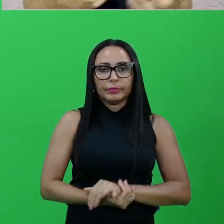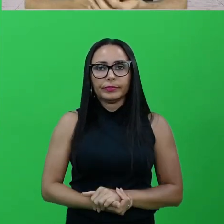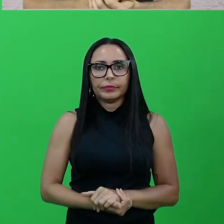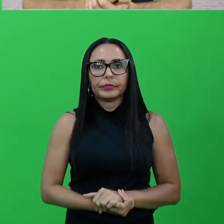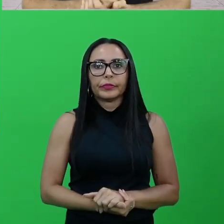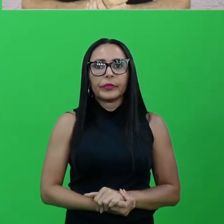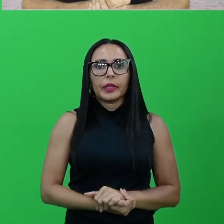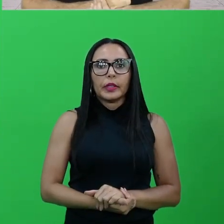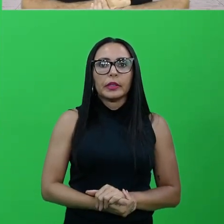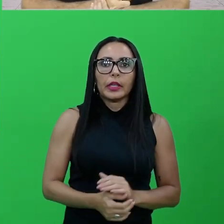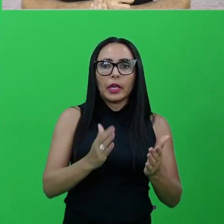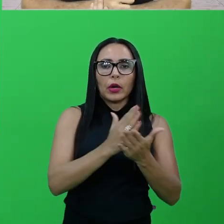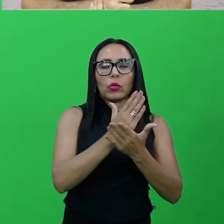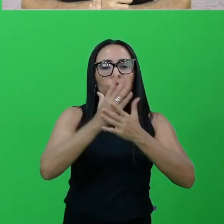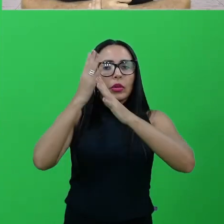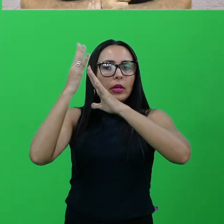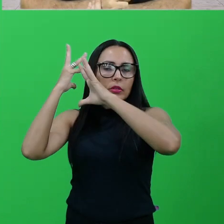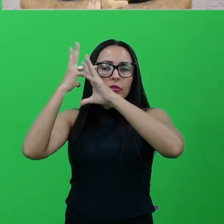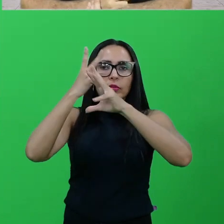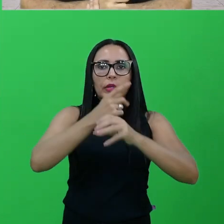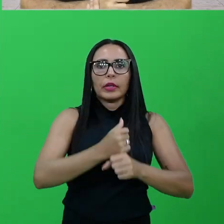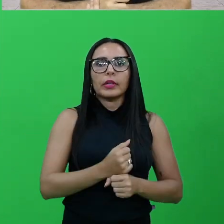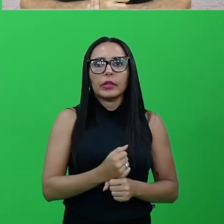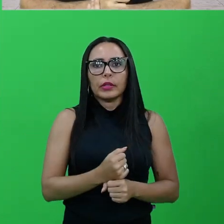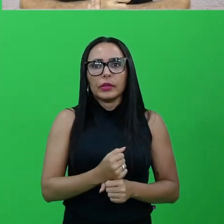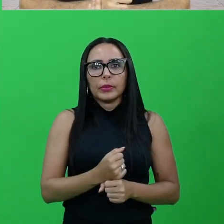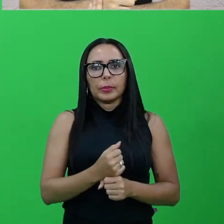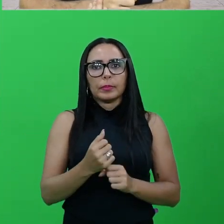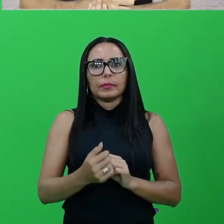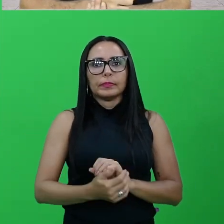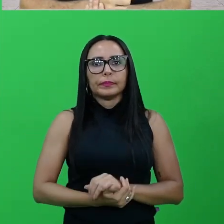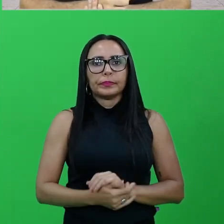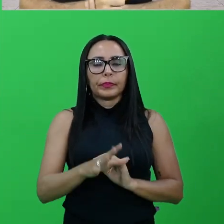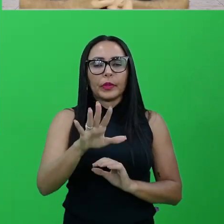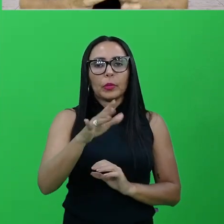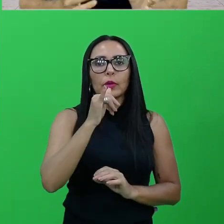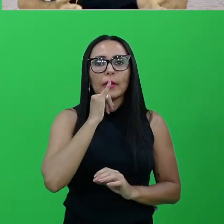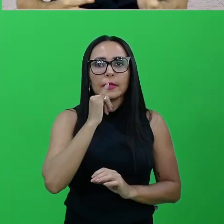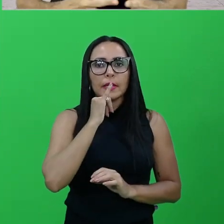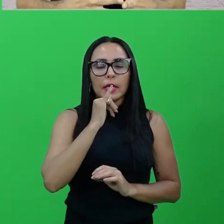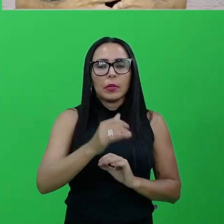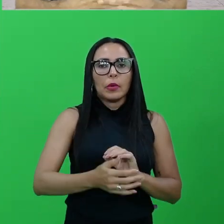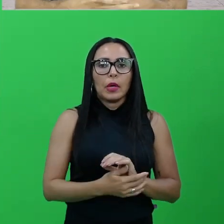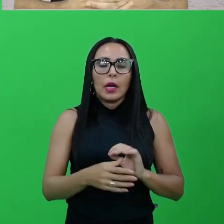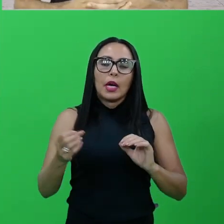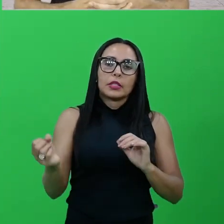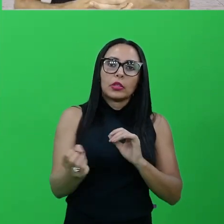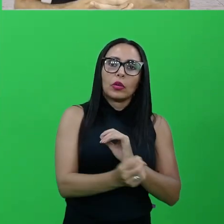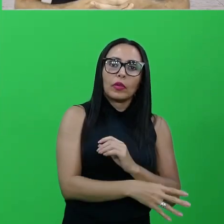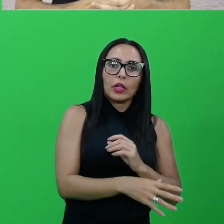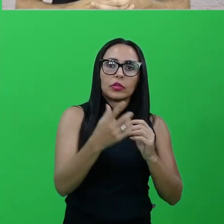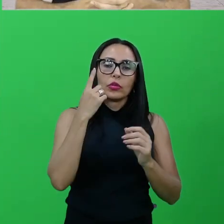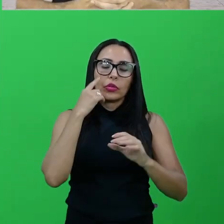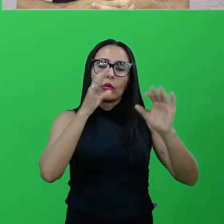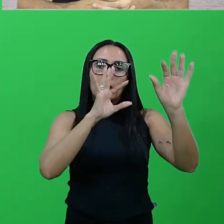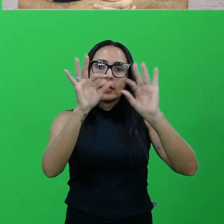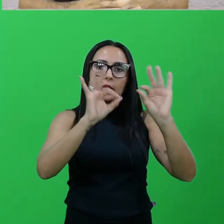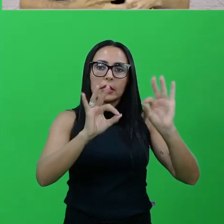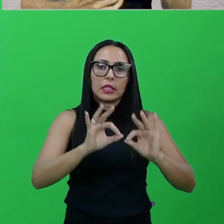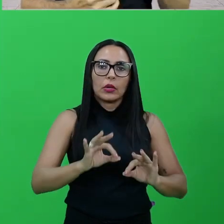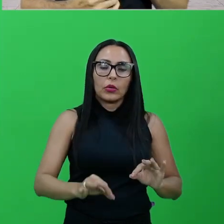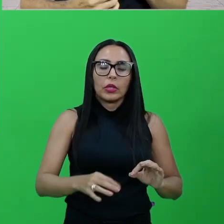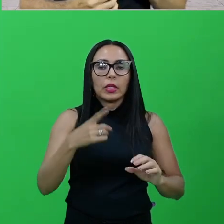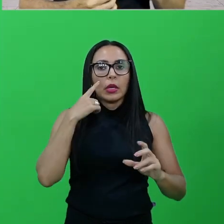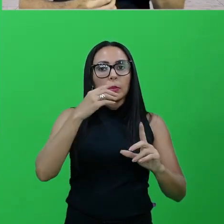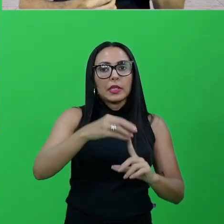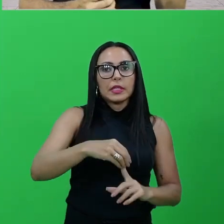estão contidos alguns resultados, tá? Então, por exemplo, as inovações ocorrem em organizações que atuam principalmente